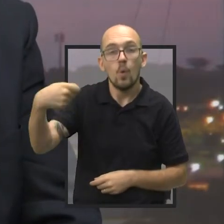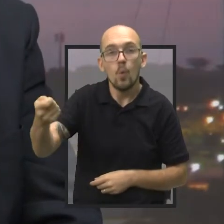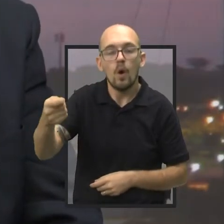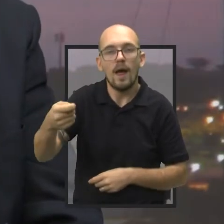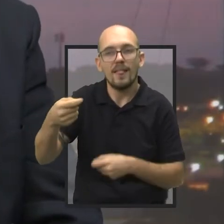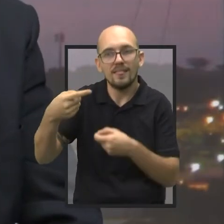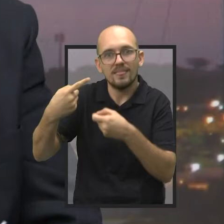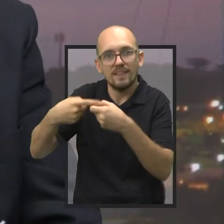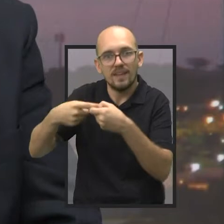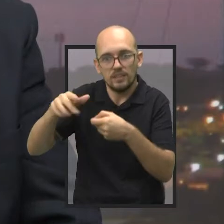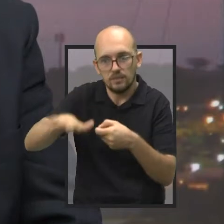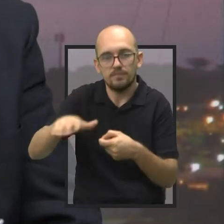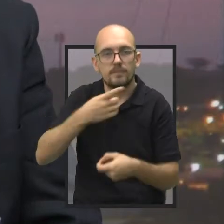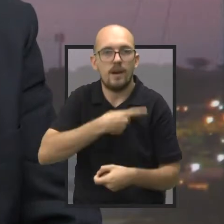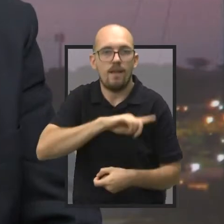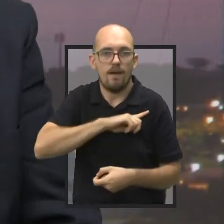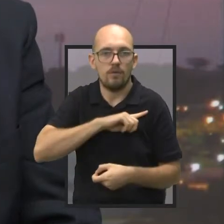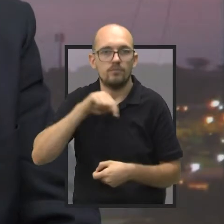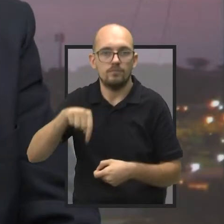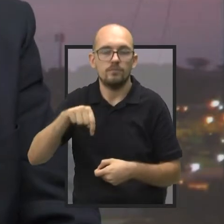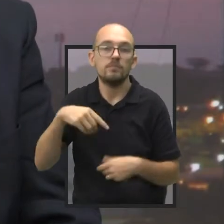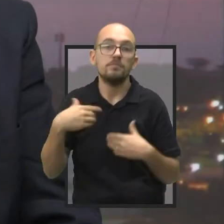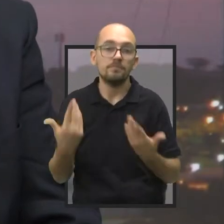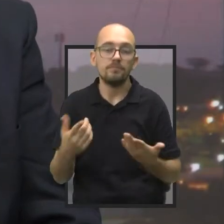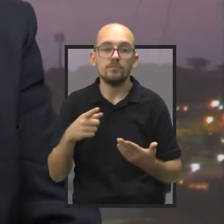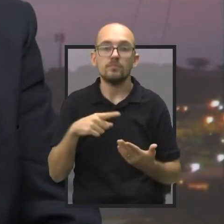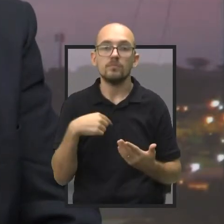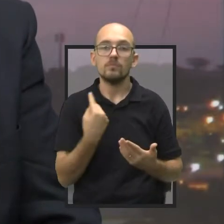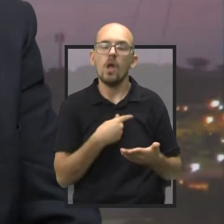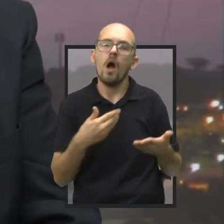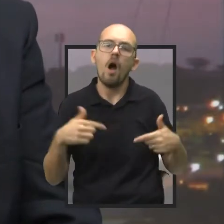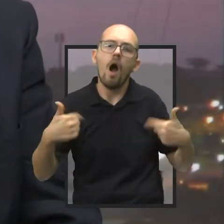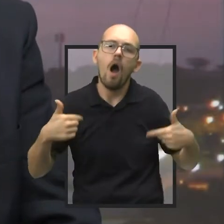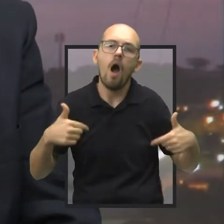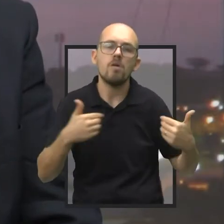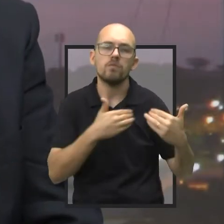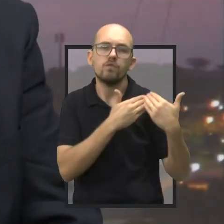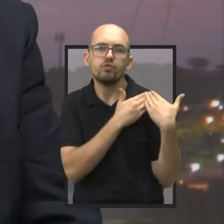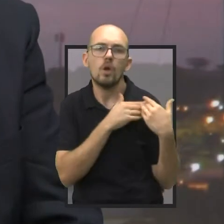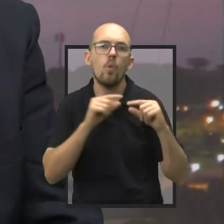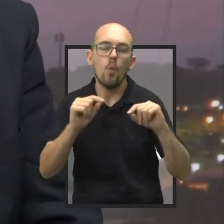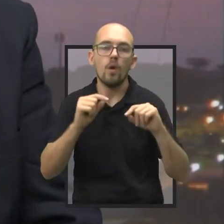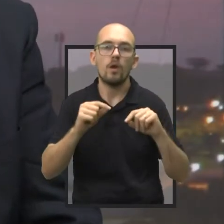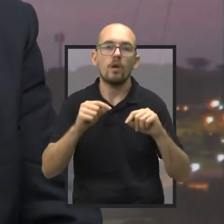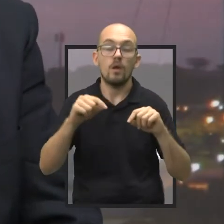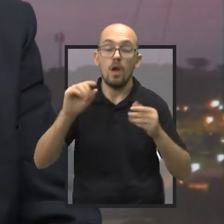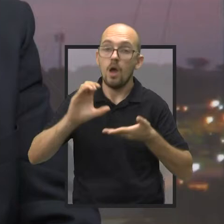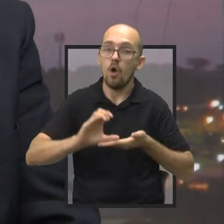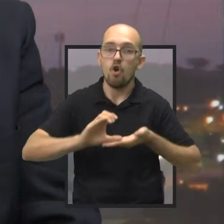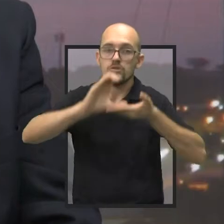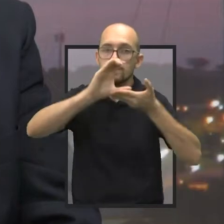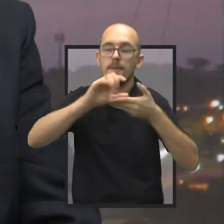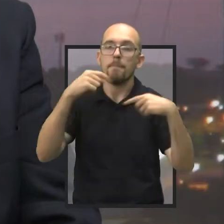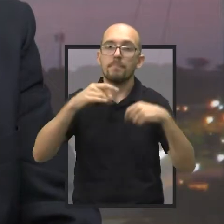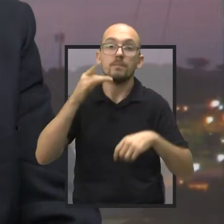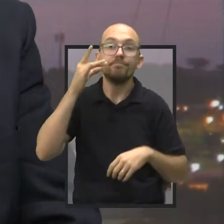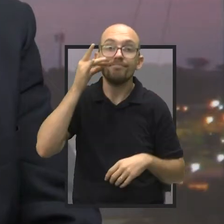a função nossa hoje é fazer com que o conselho esteja presente